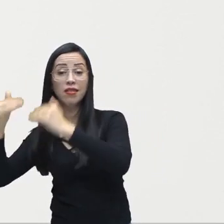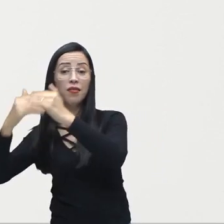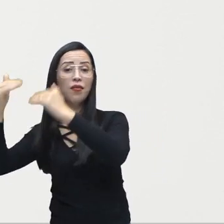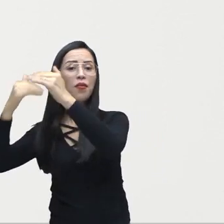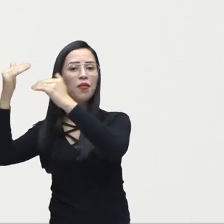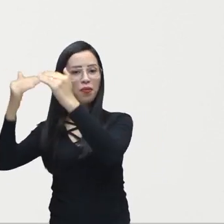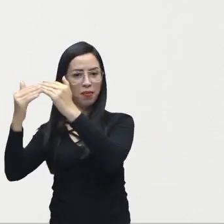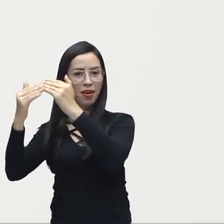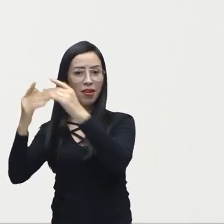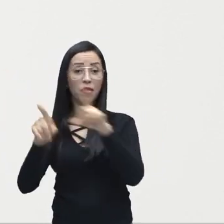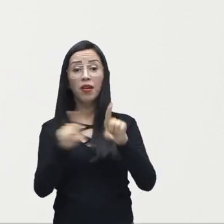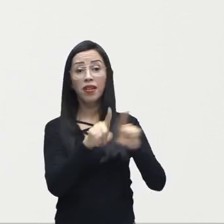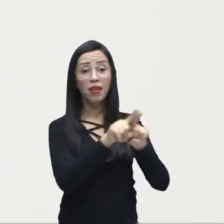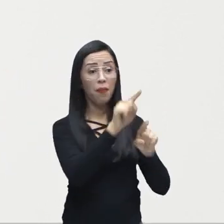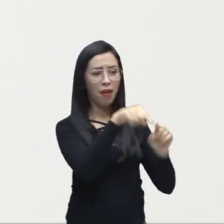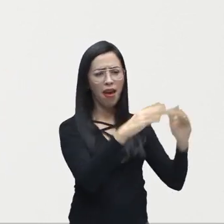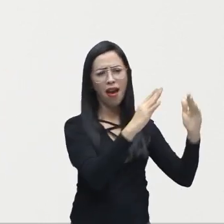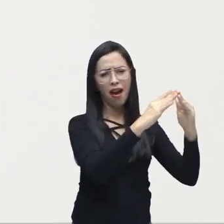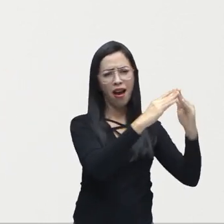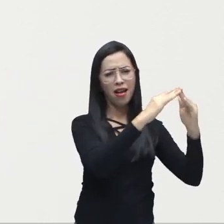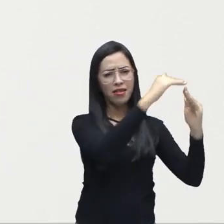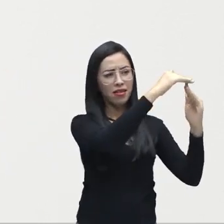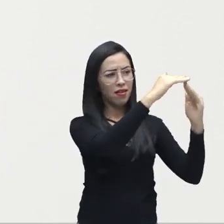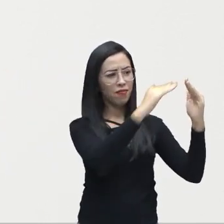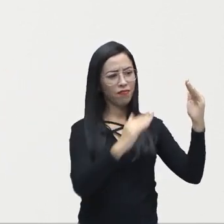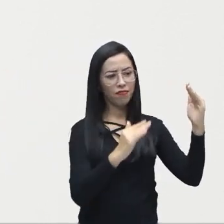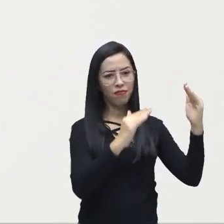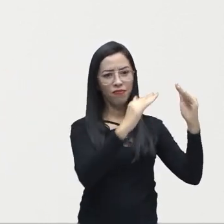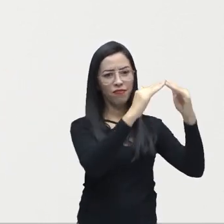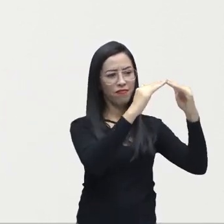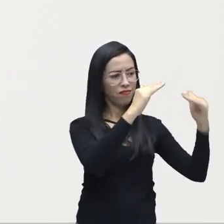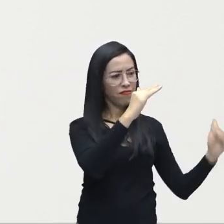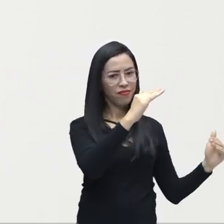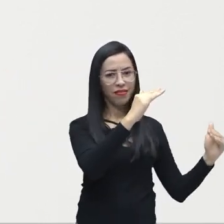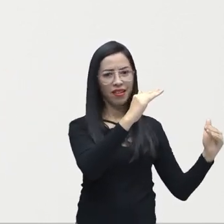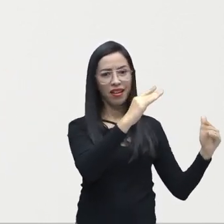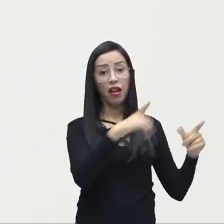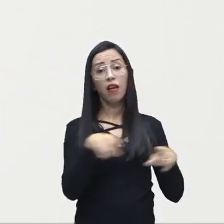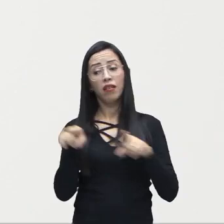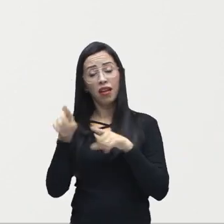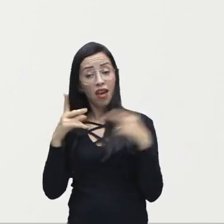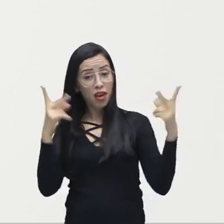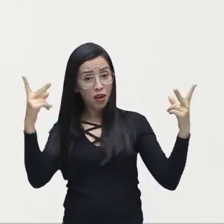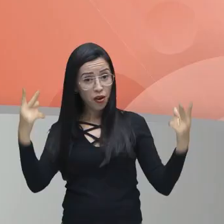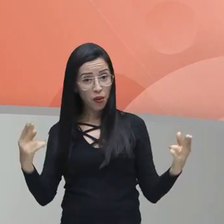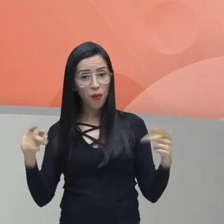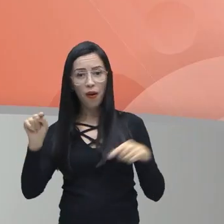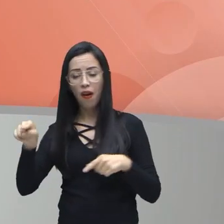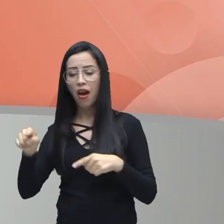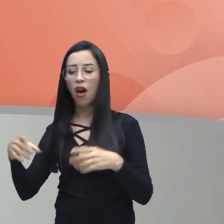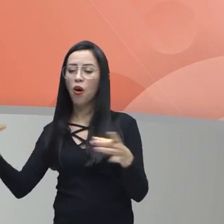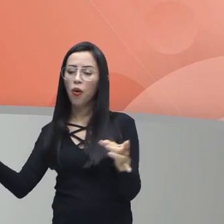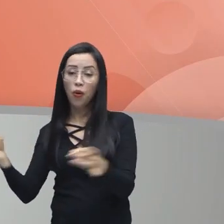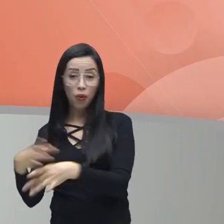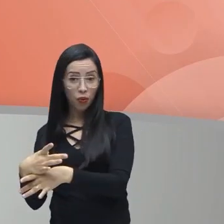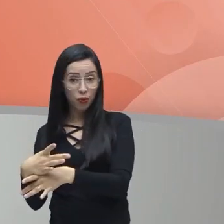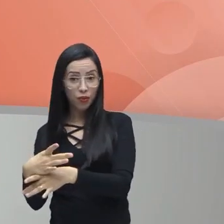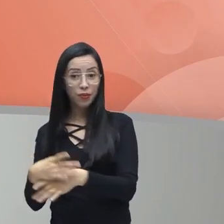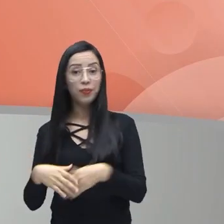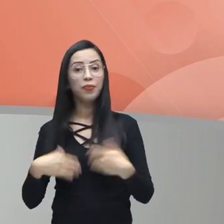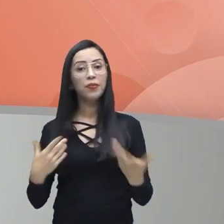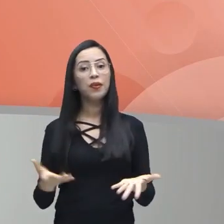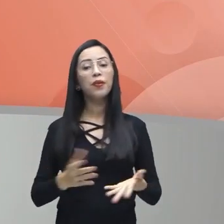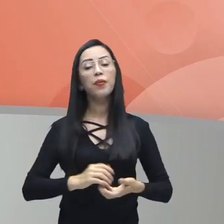vou terminar com a conclusão, né? Como eu vou terminar esse texto? Então, só